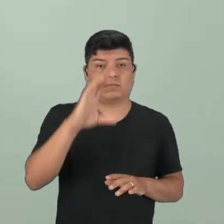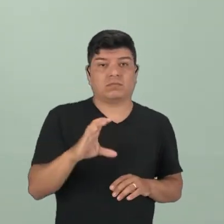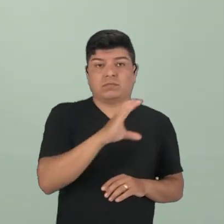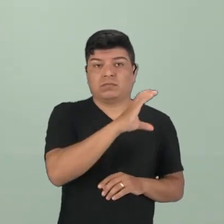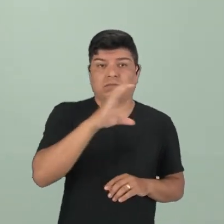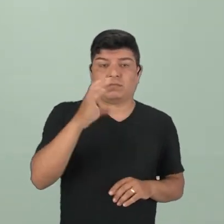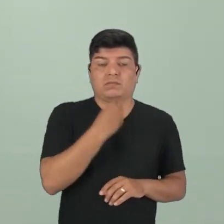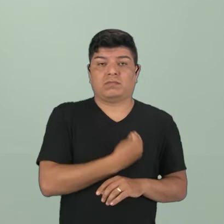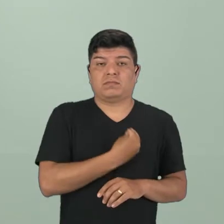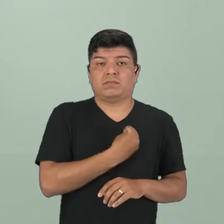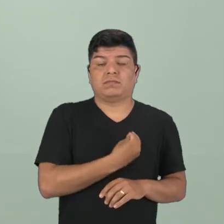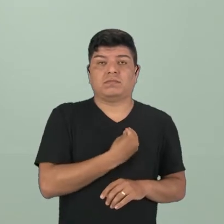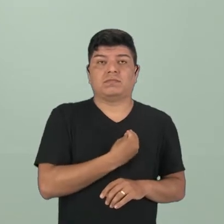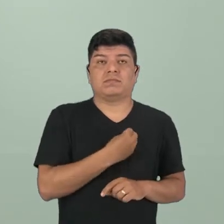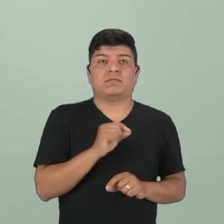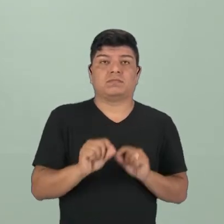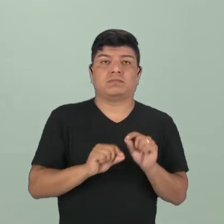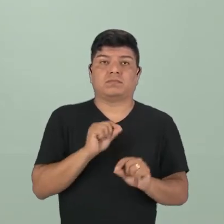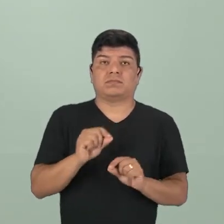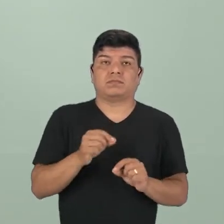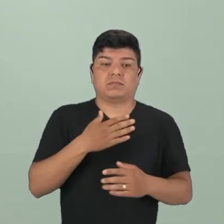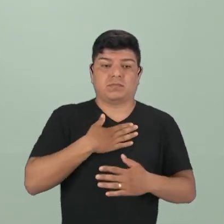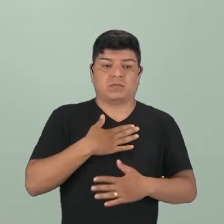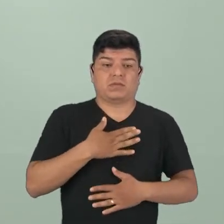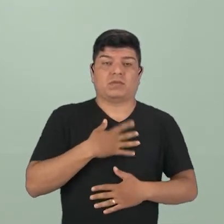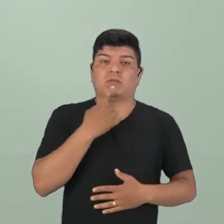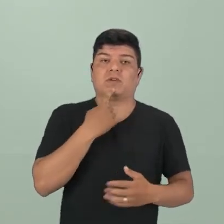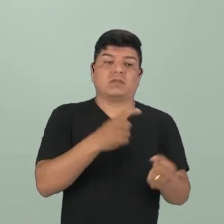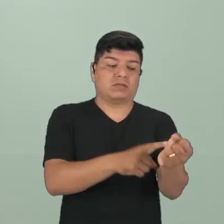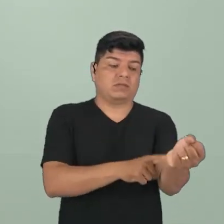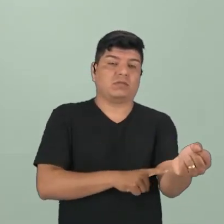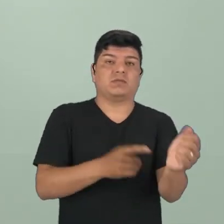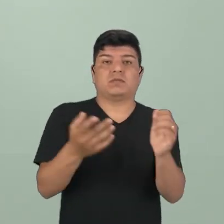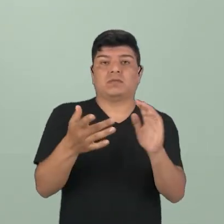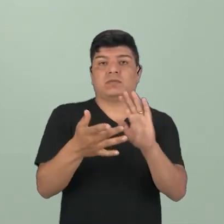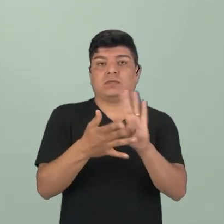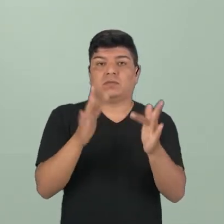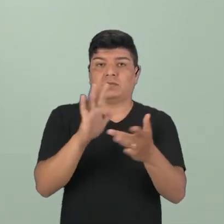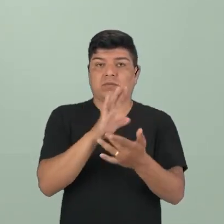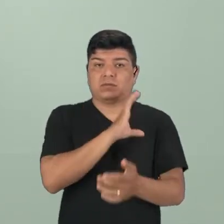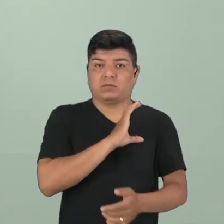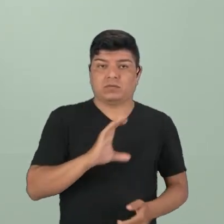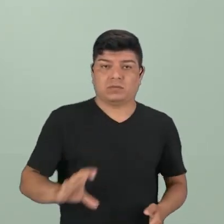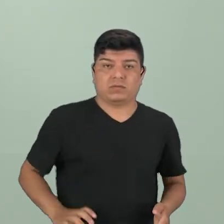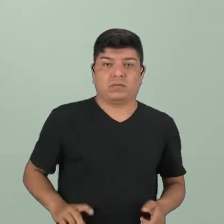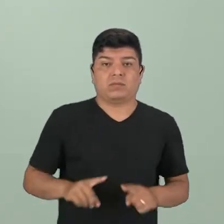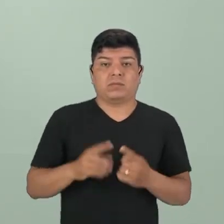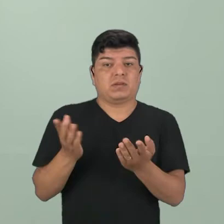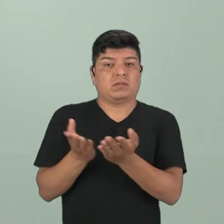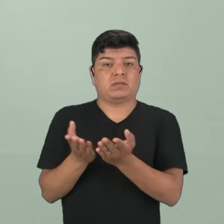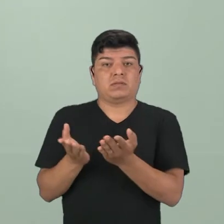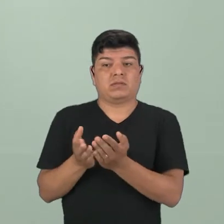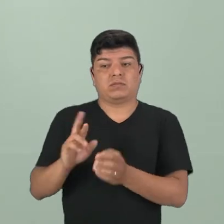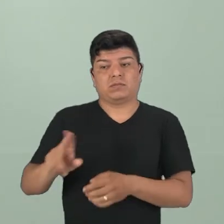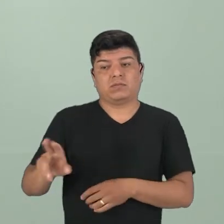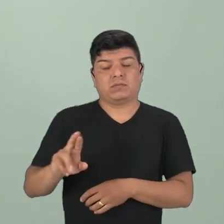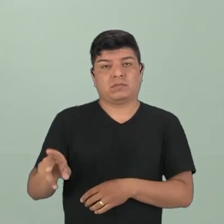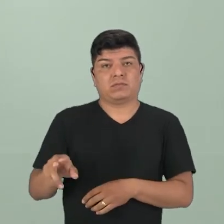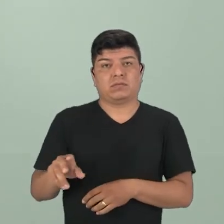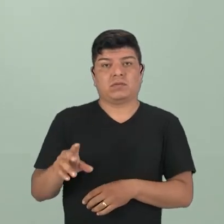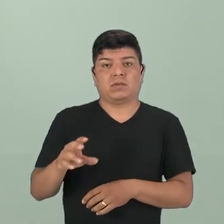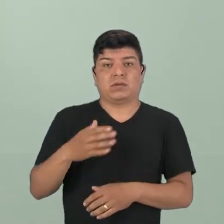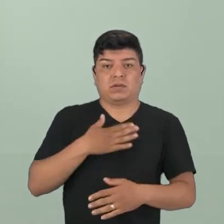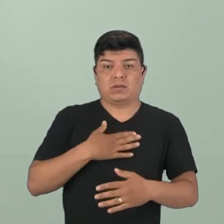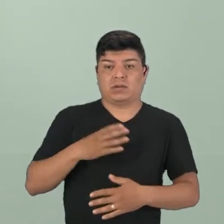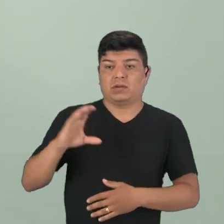ele está participando do corpo e do sangue de Cristo. O protestante já vai entender diferente. Ele não acha que ali está o